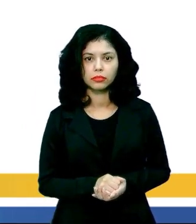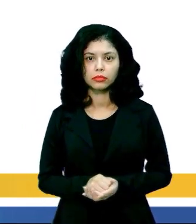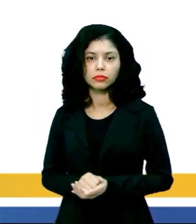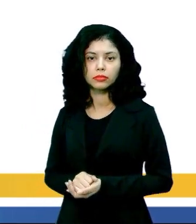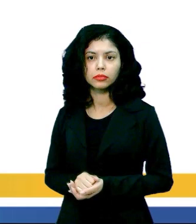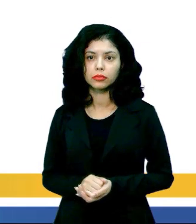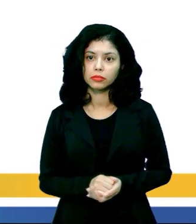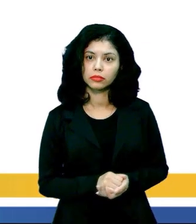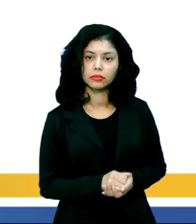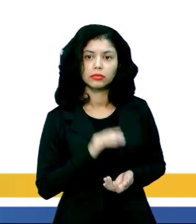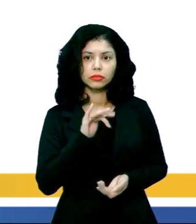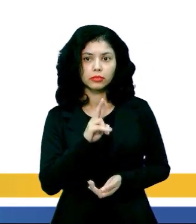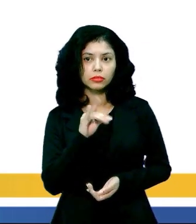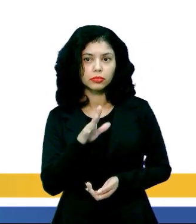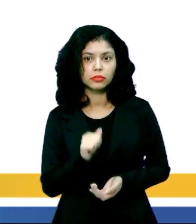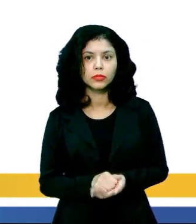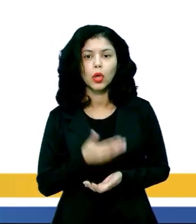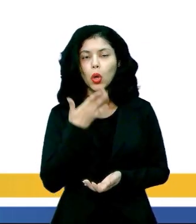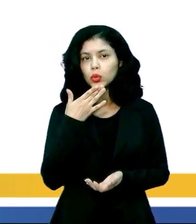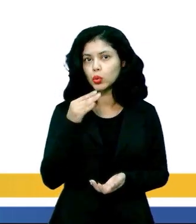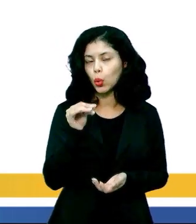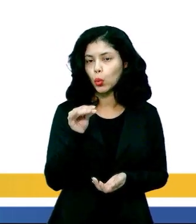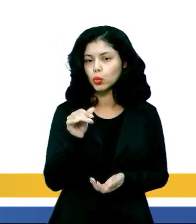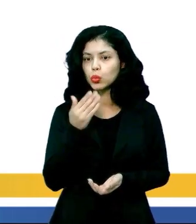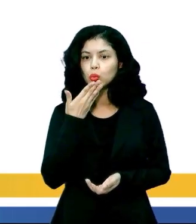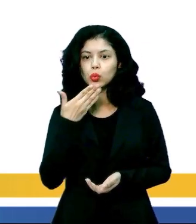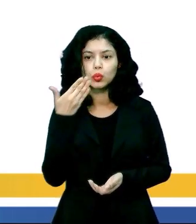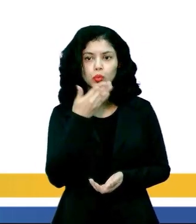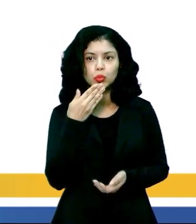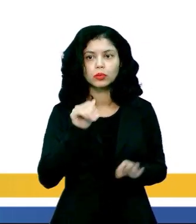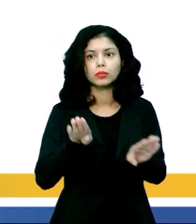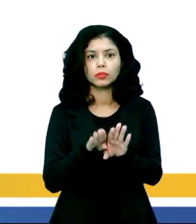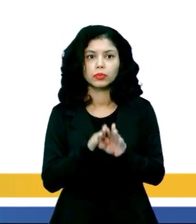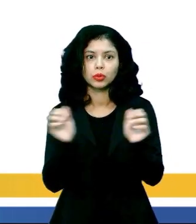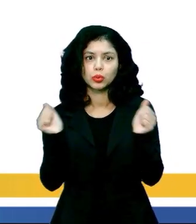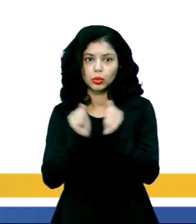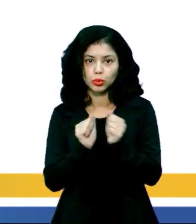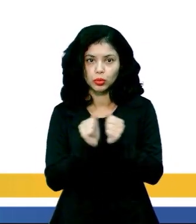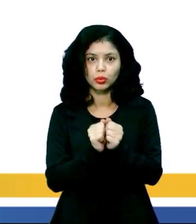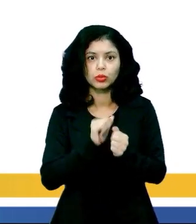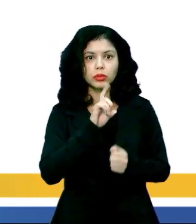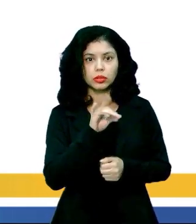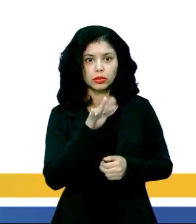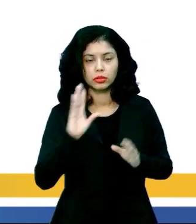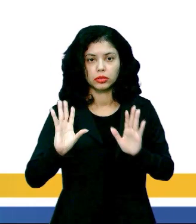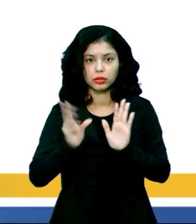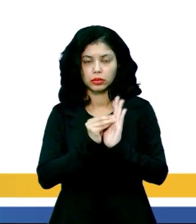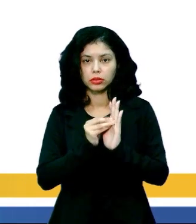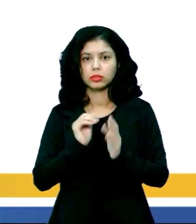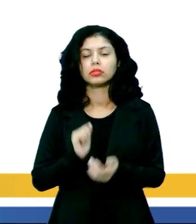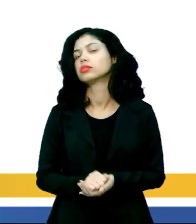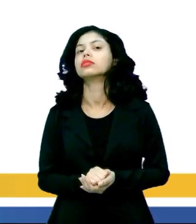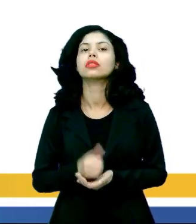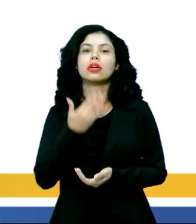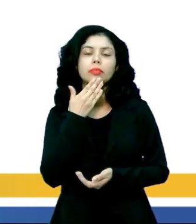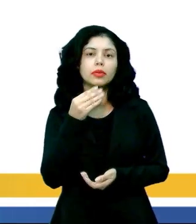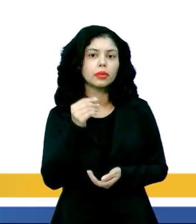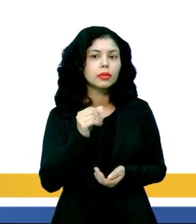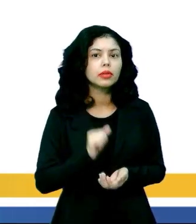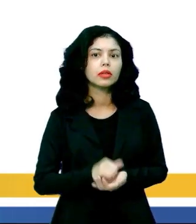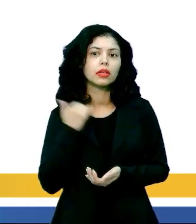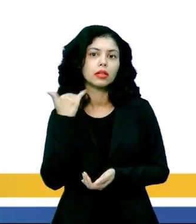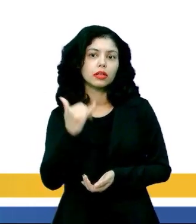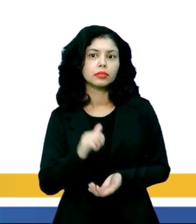11%. Ele confere o sabor adocicado, encorpa o produto juntamente com o acidulante, fixa e realça o paladar e